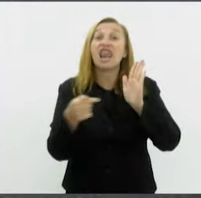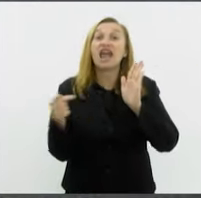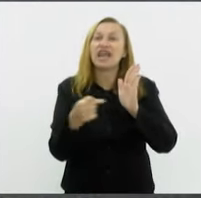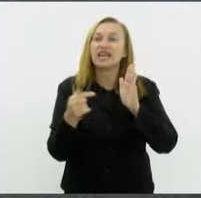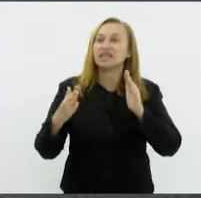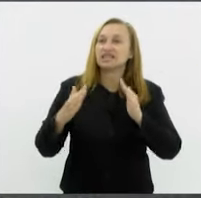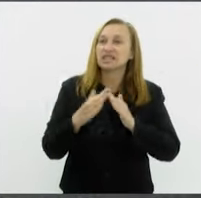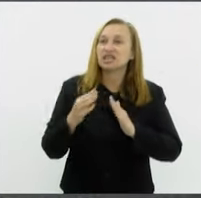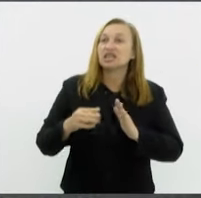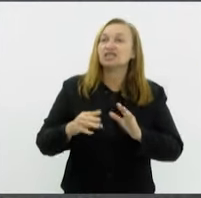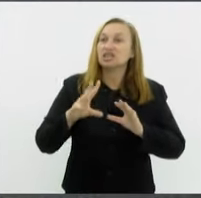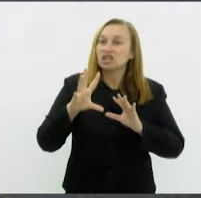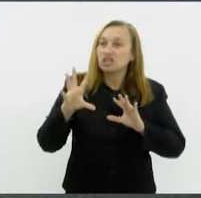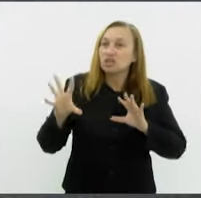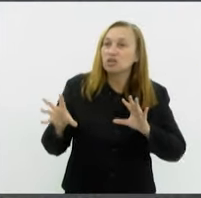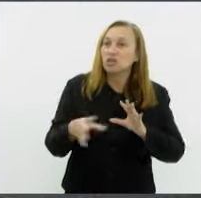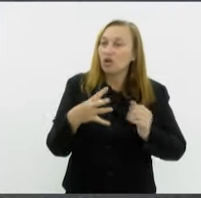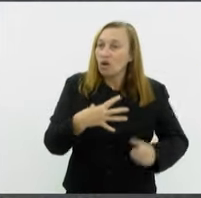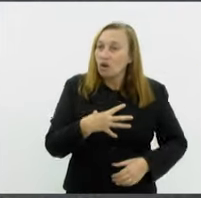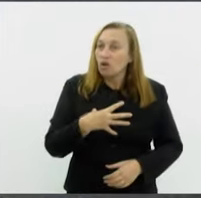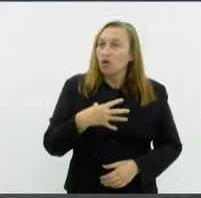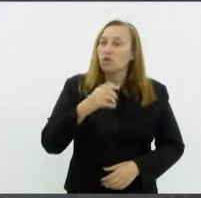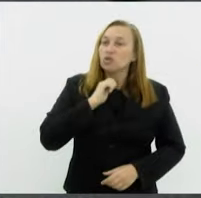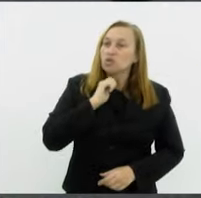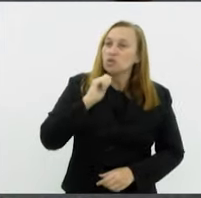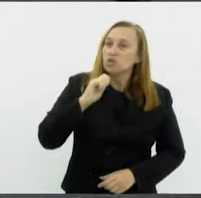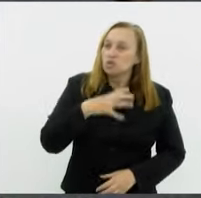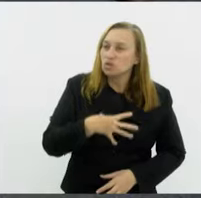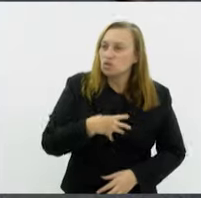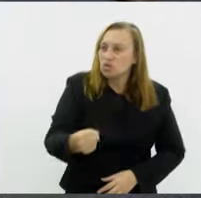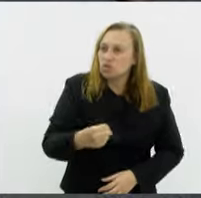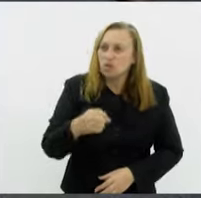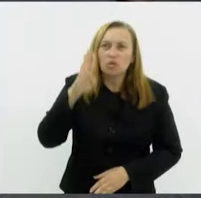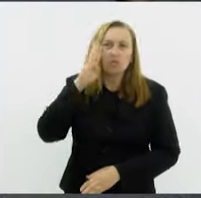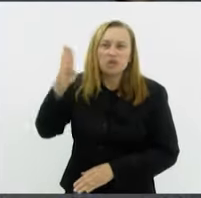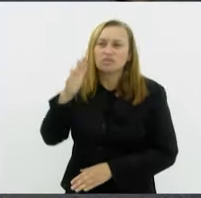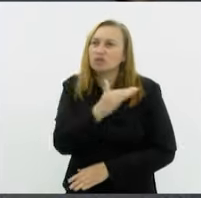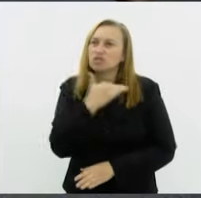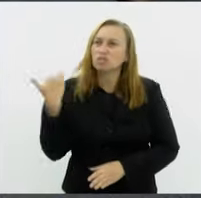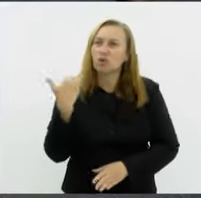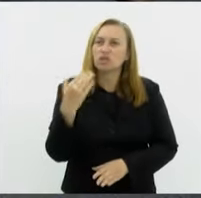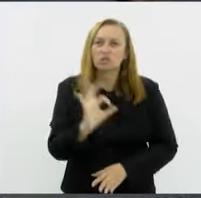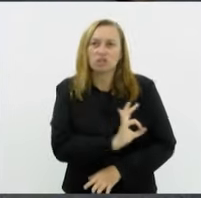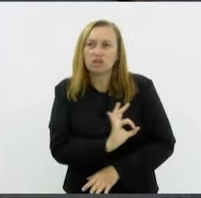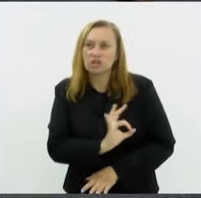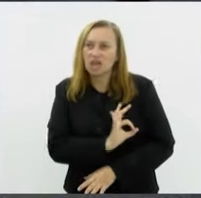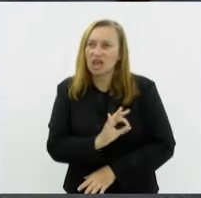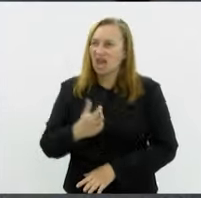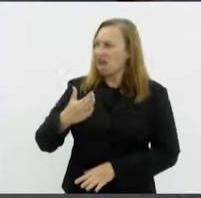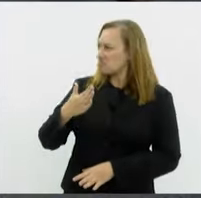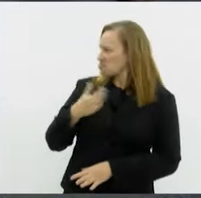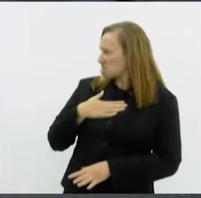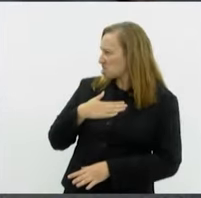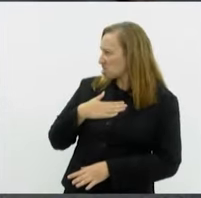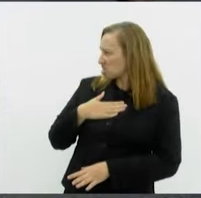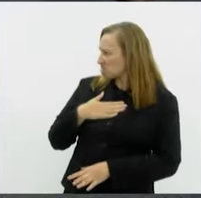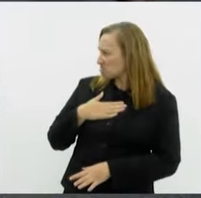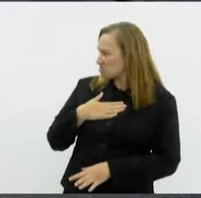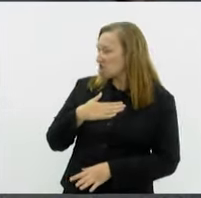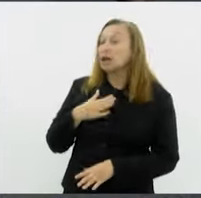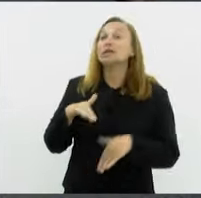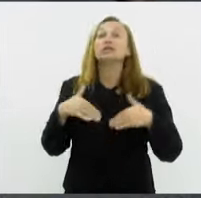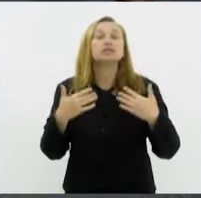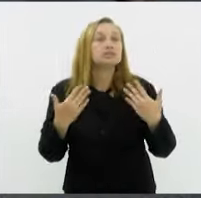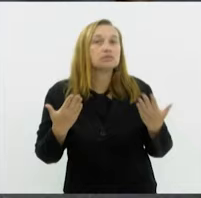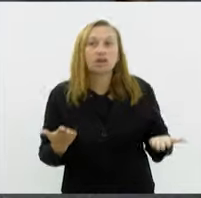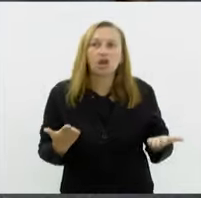casa, que coloca o suicídio como um dos principais elementos de morte de policiais, é de minha autoria. Então,